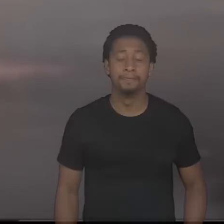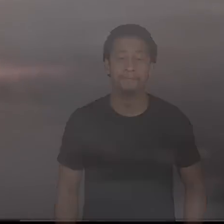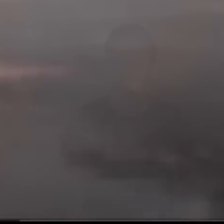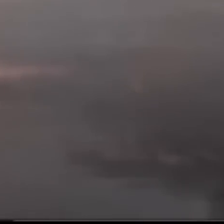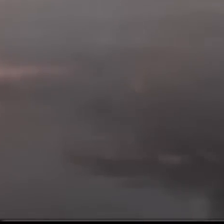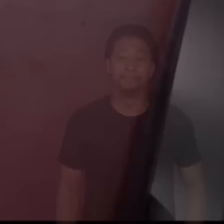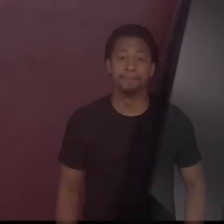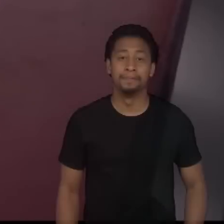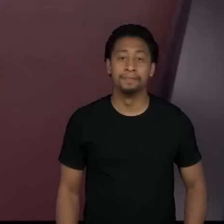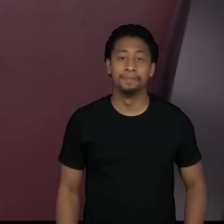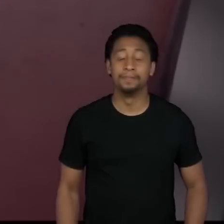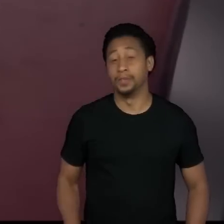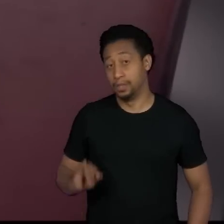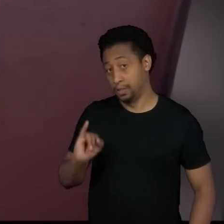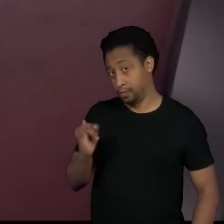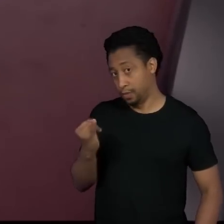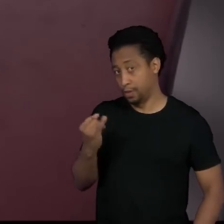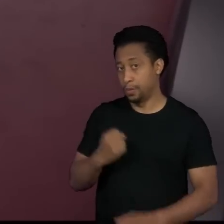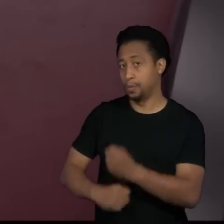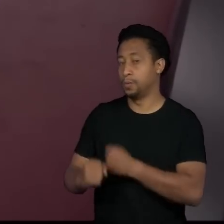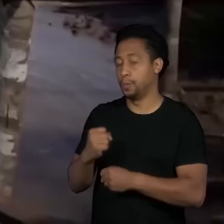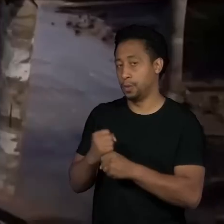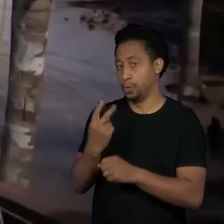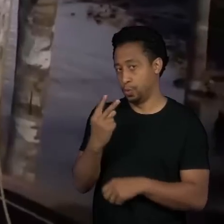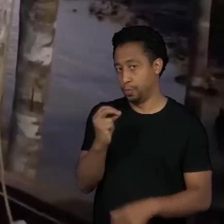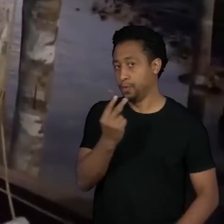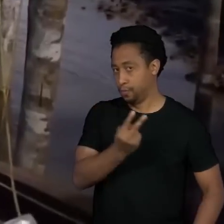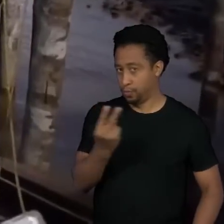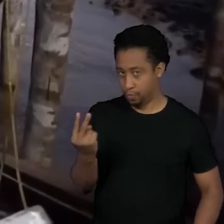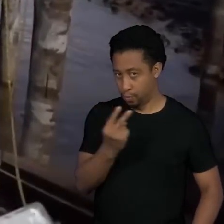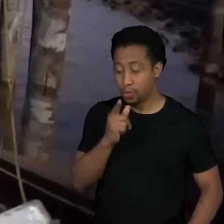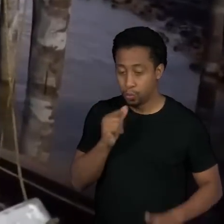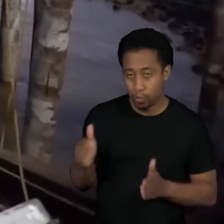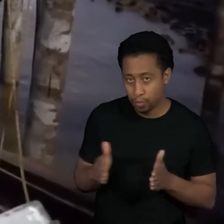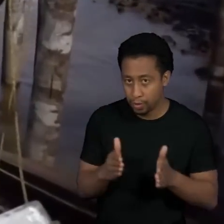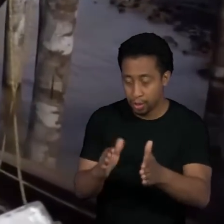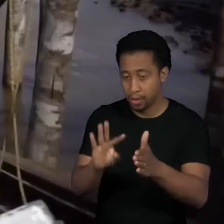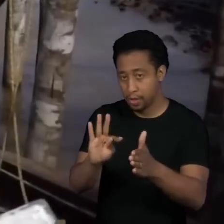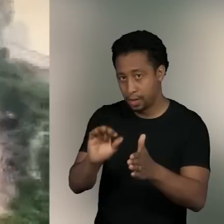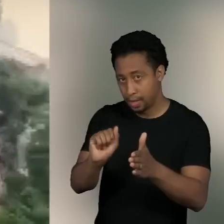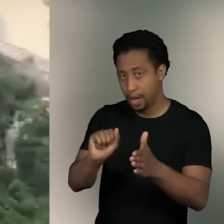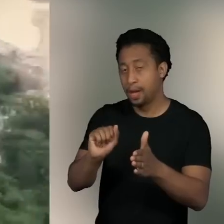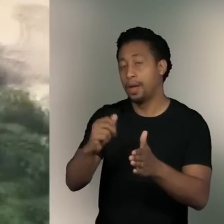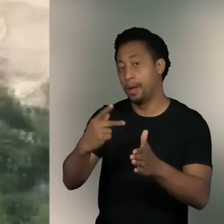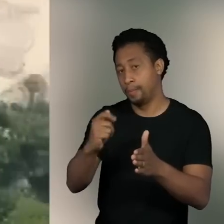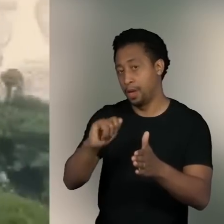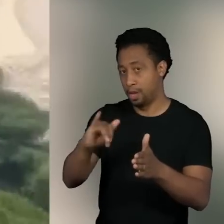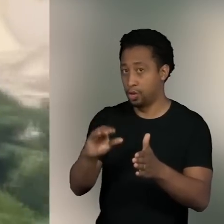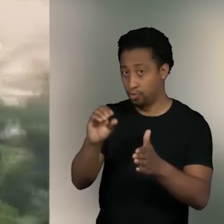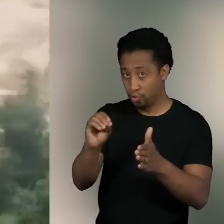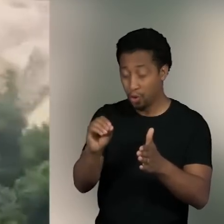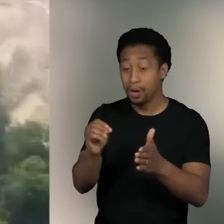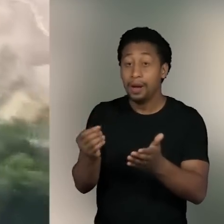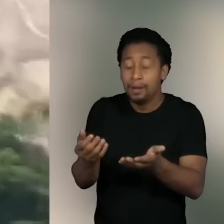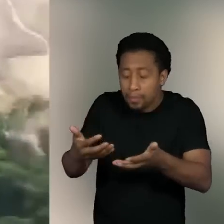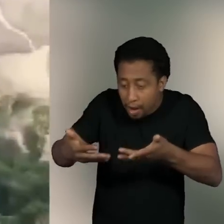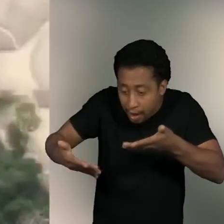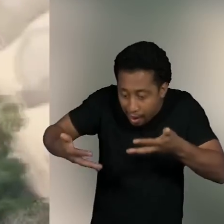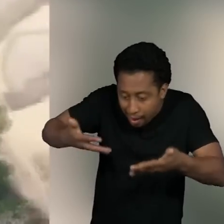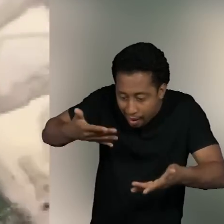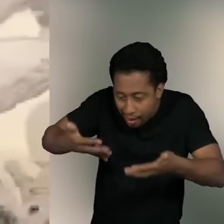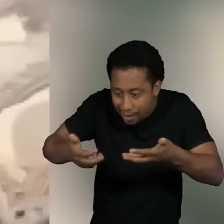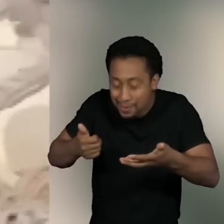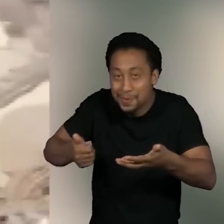Em janeiro de 2022, o rio Tapajós, no Pará, de águas cristalinas, ficou marrom. Os indígenas